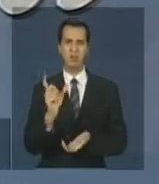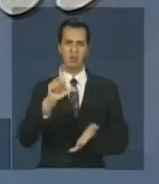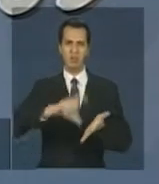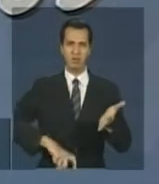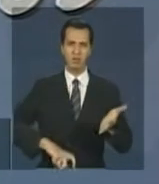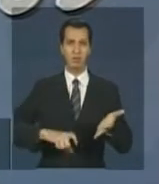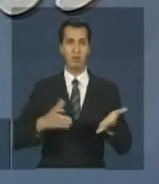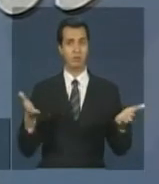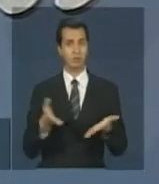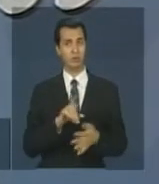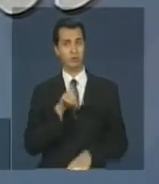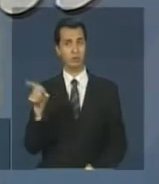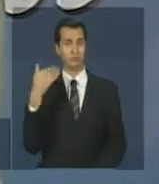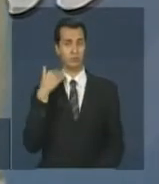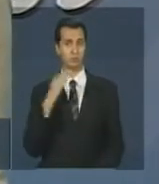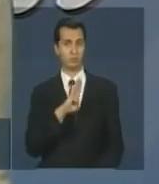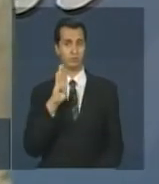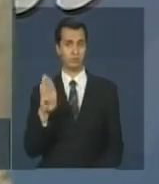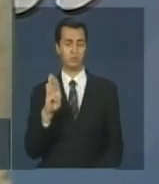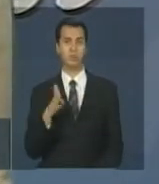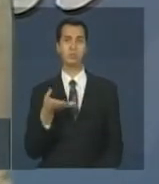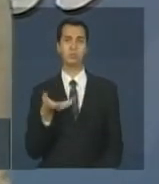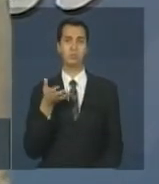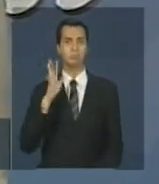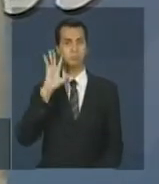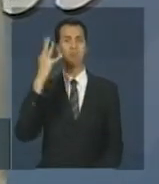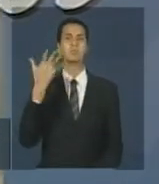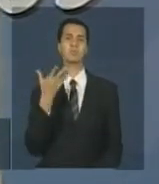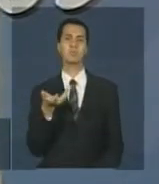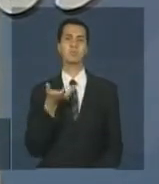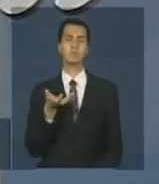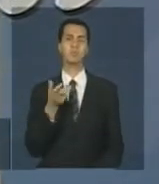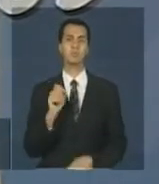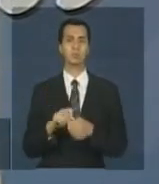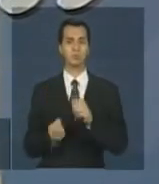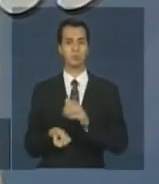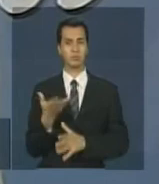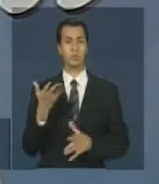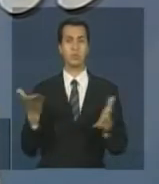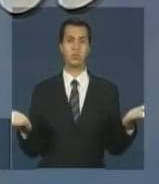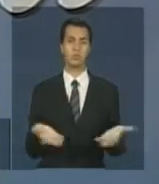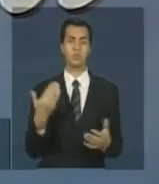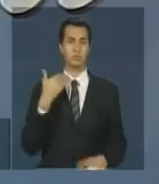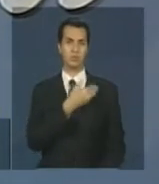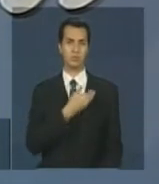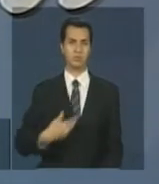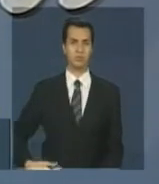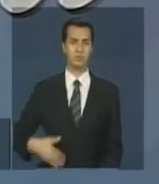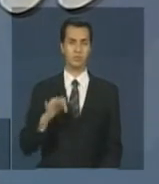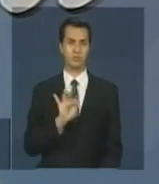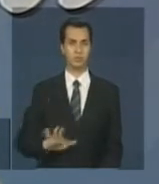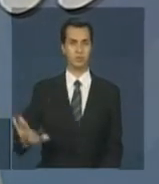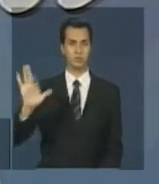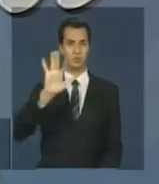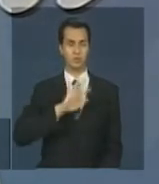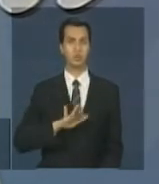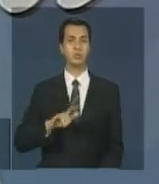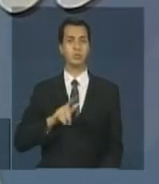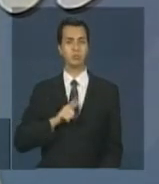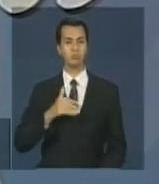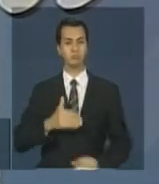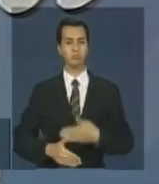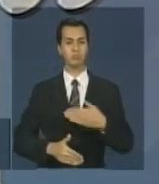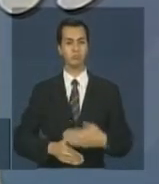Brasil para poder facilitar esse lá na porta Então esse é o Primeiro Momento foi um grande passo que o governo federal através do Ministério da Integração